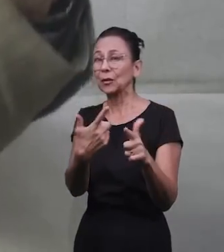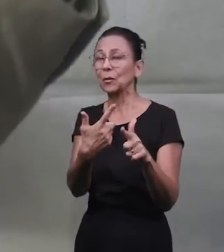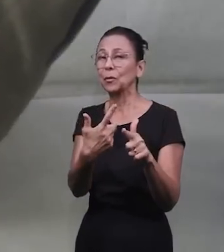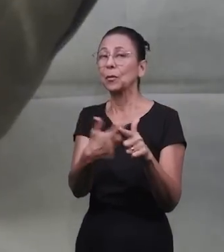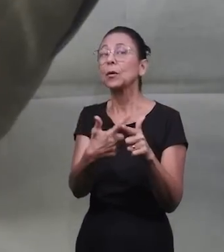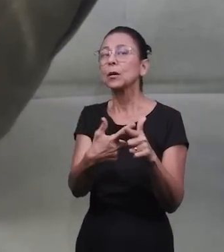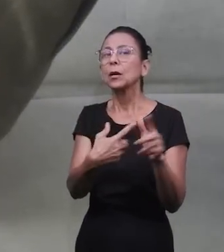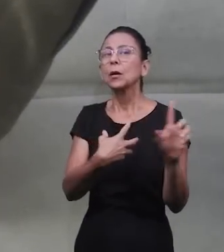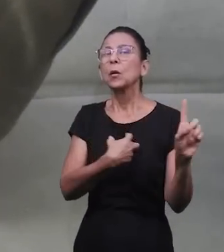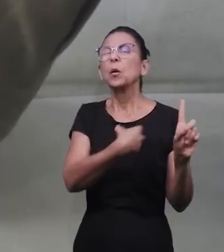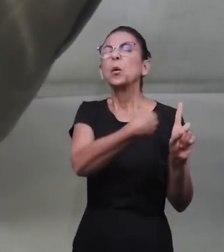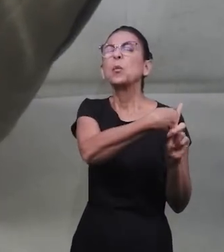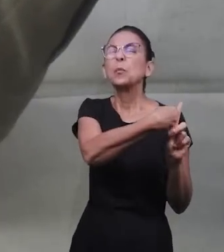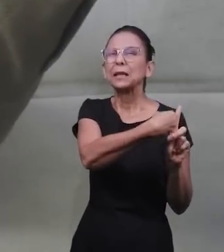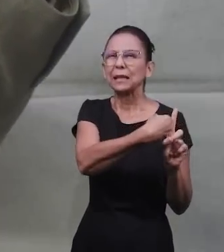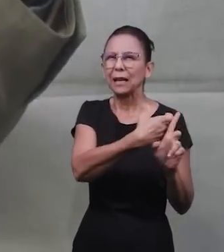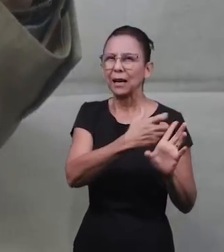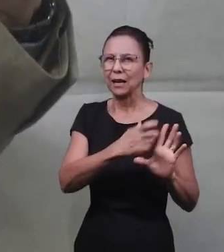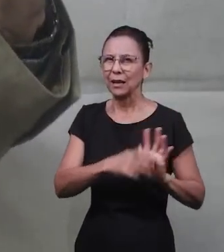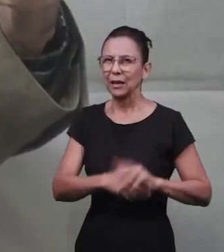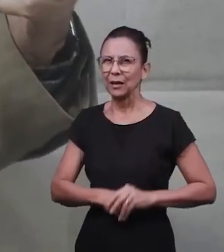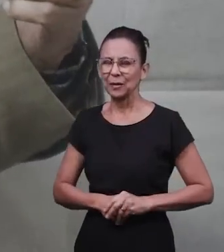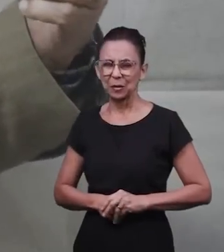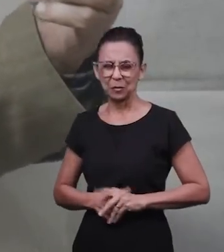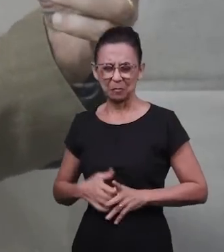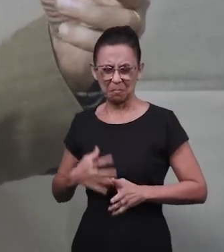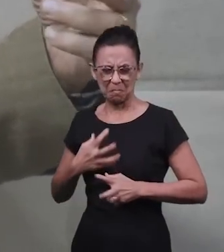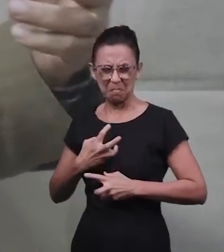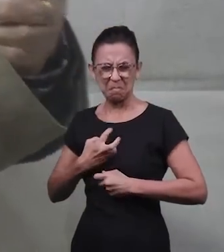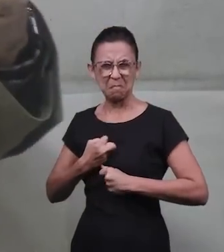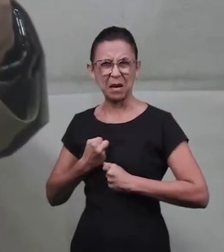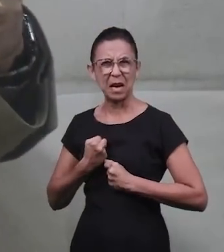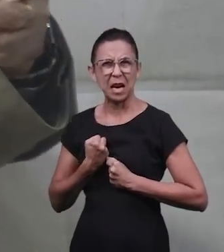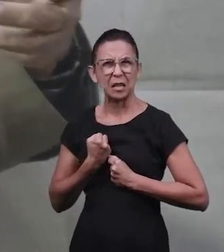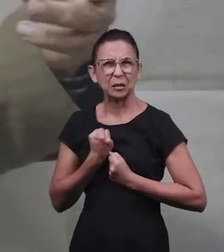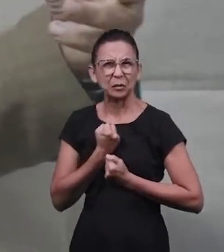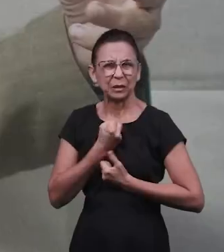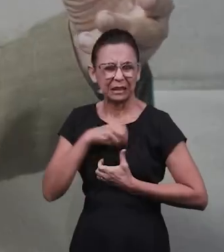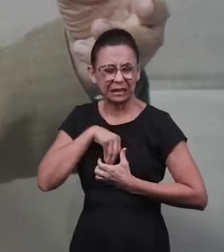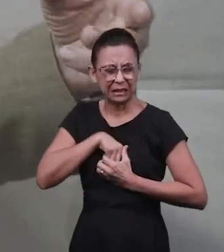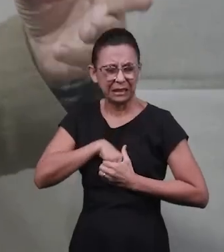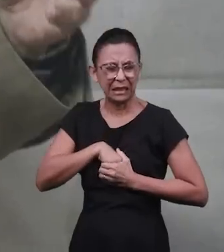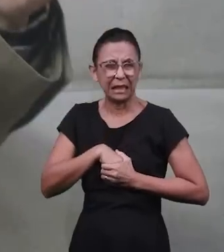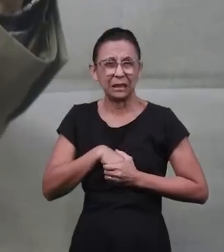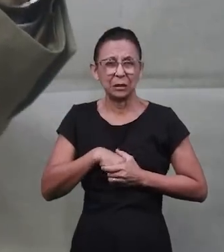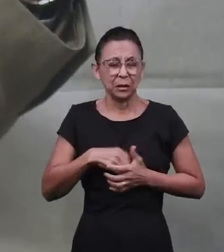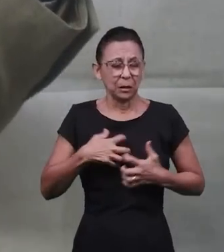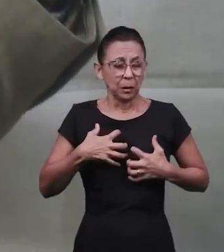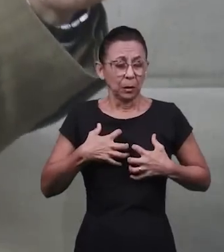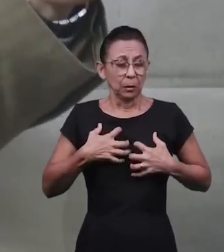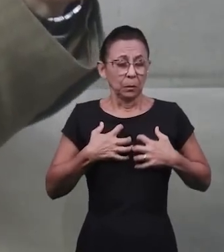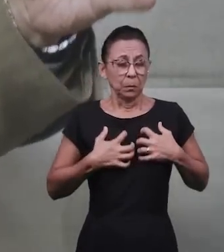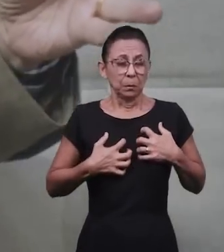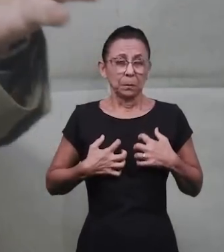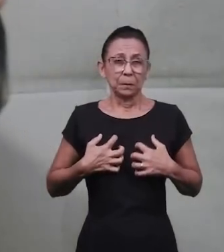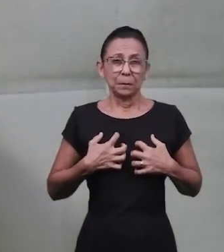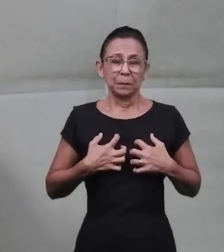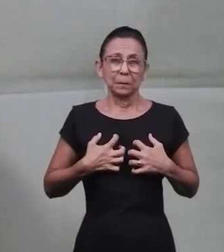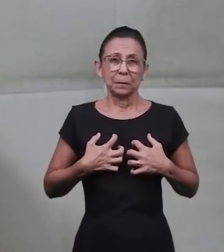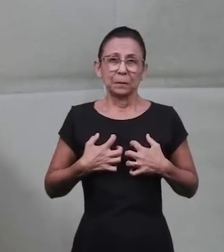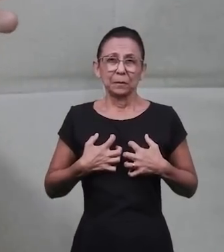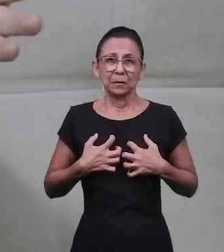O pecado, entre aspas, ele sangra o homem, ele vai tirando a vida. Então, qual lírio entre